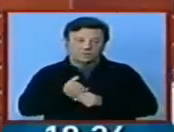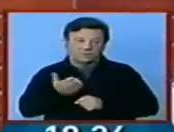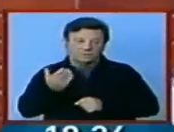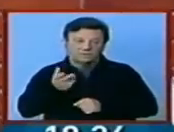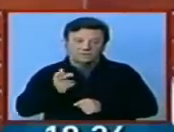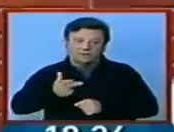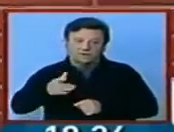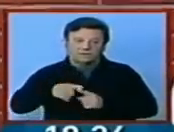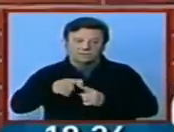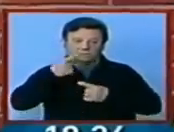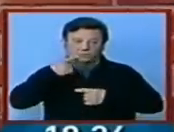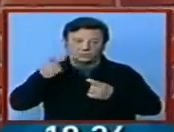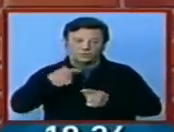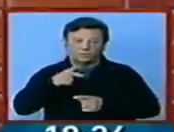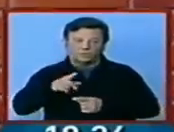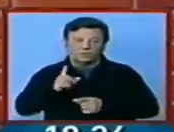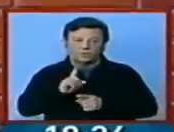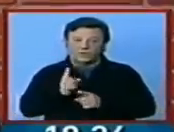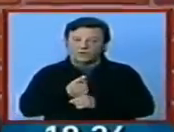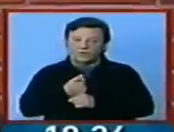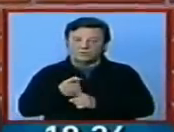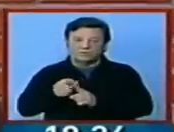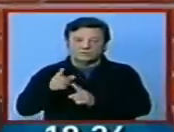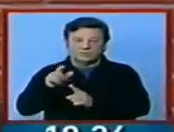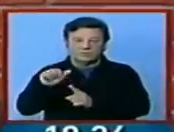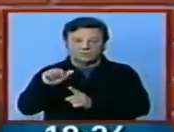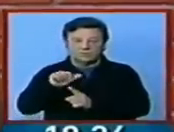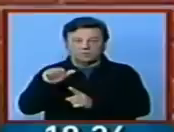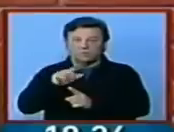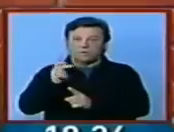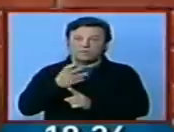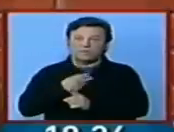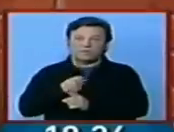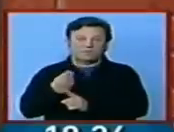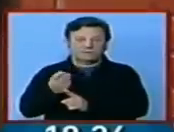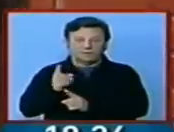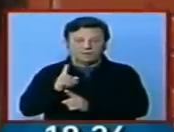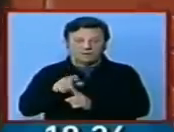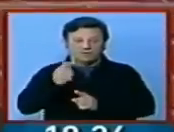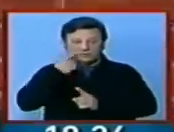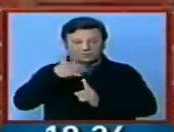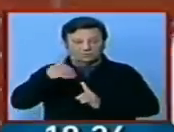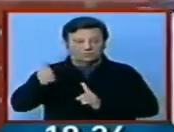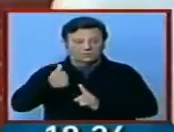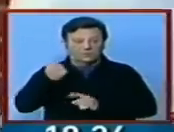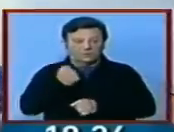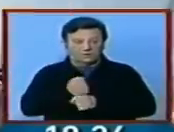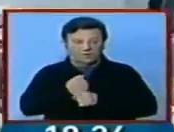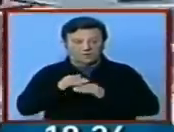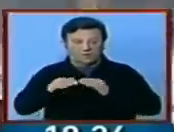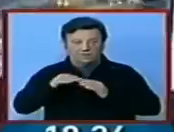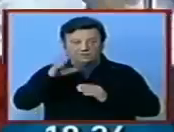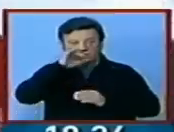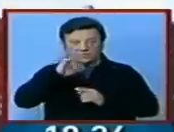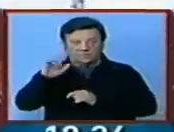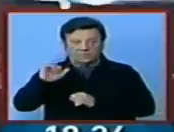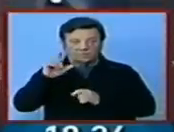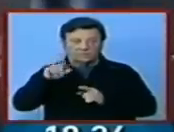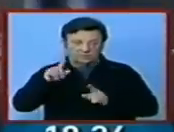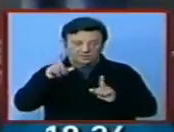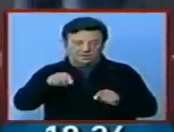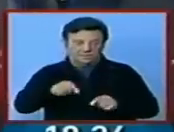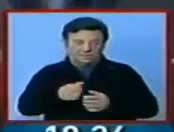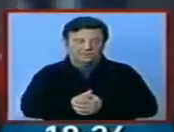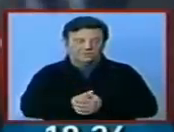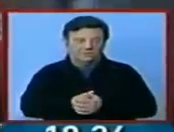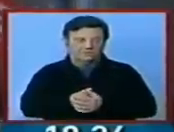É demonstrar Portugal enquanto produtor, não de produtos de qualidade, mas de produtos de excelência. Um trabalho a nível institucional. Sim, está bem.